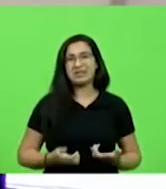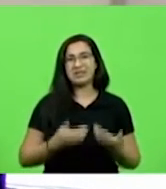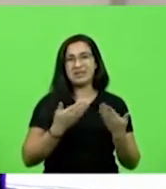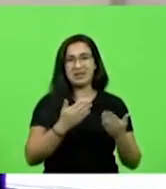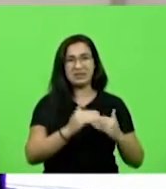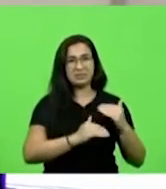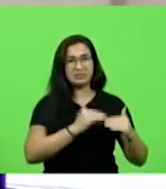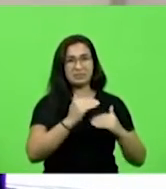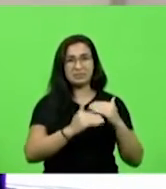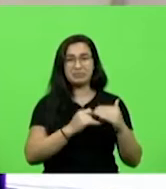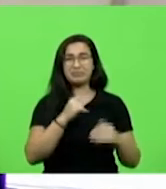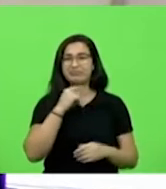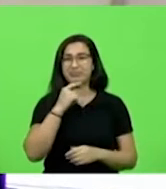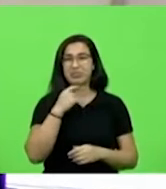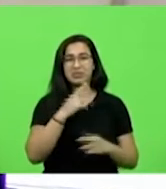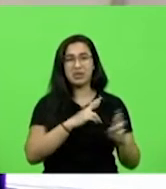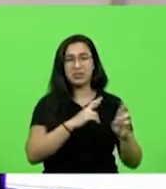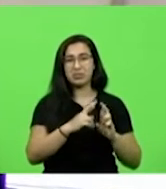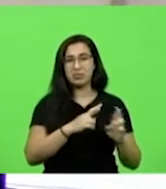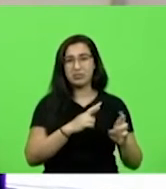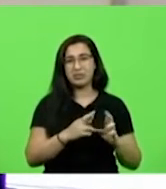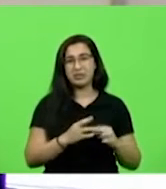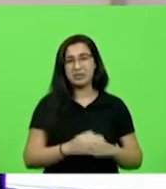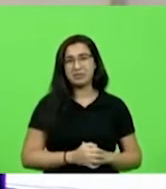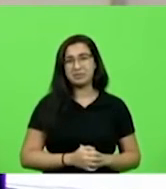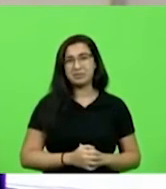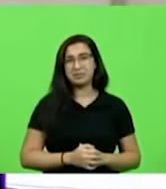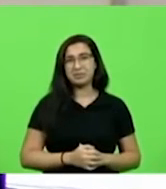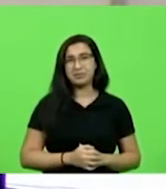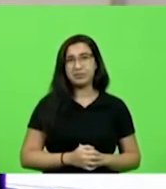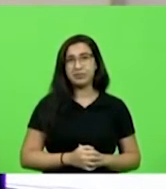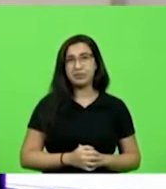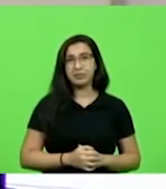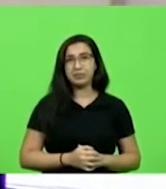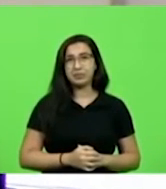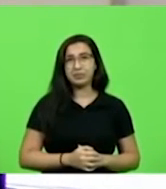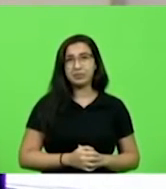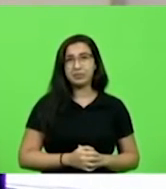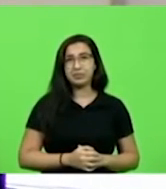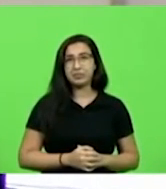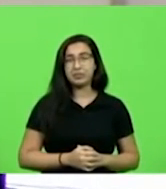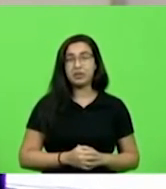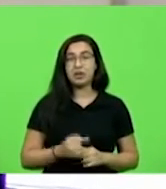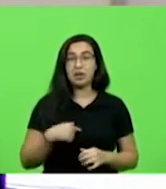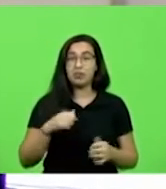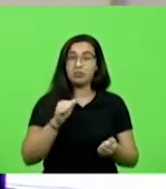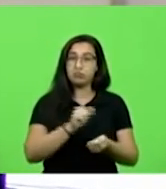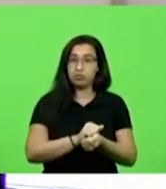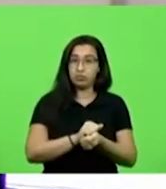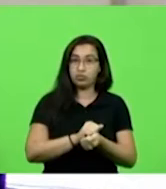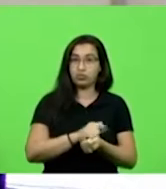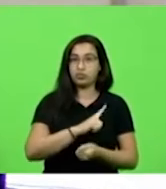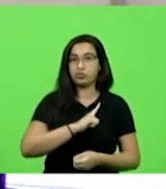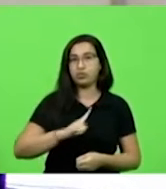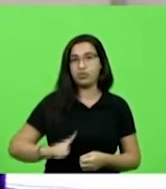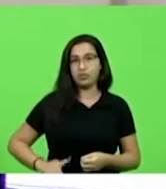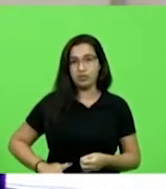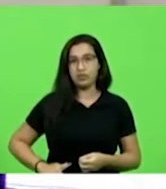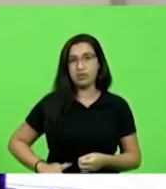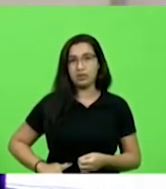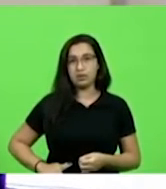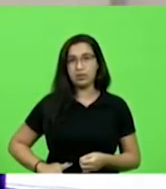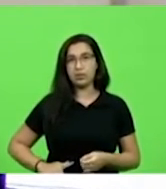econômico, social e como uma rodovia da morte. Então, me coloco ao lado do governador nesse sentido de